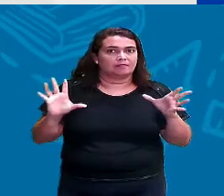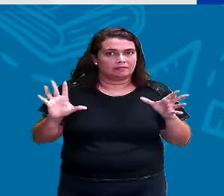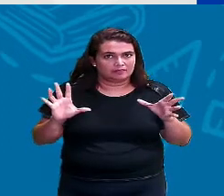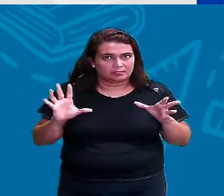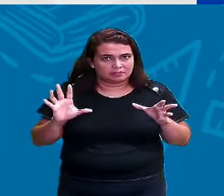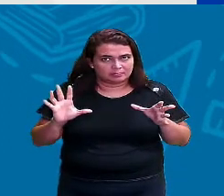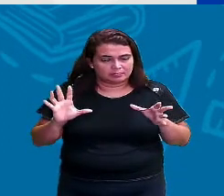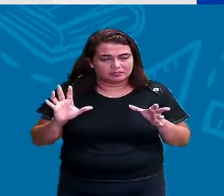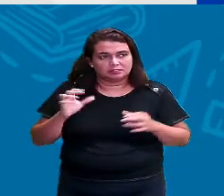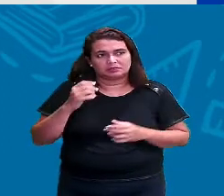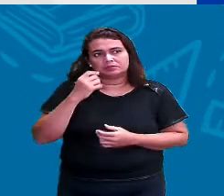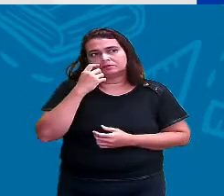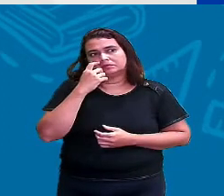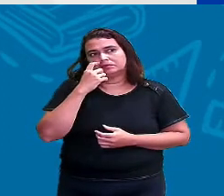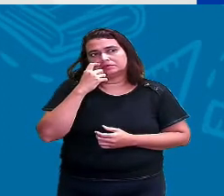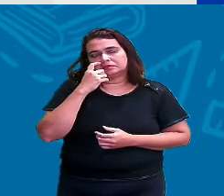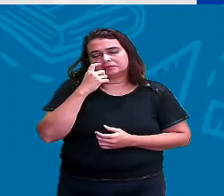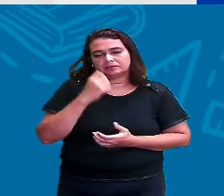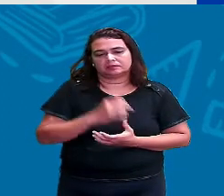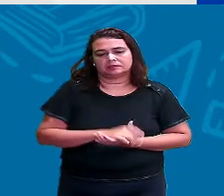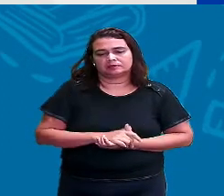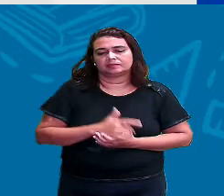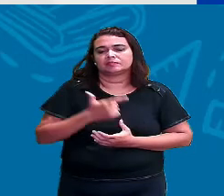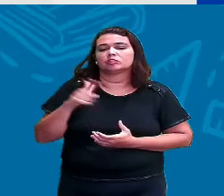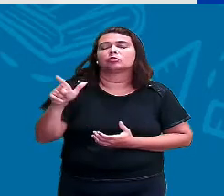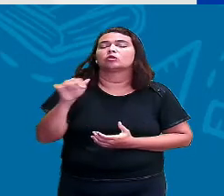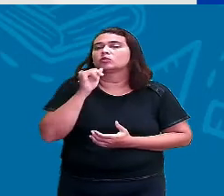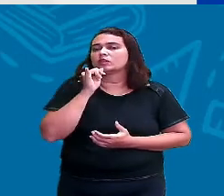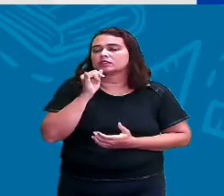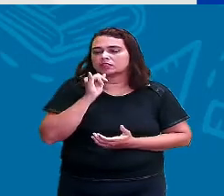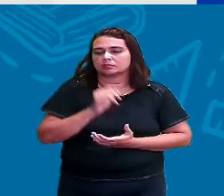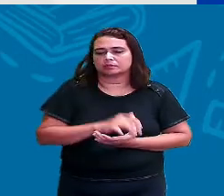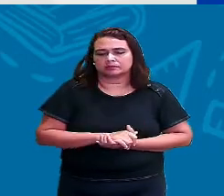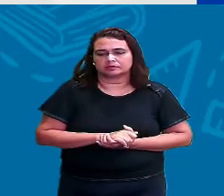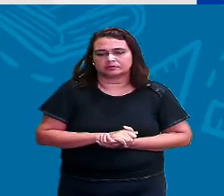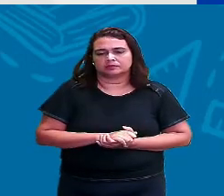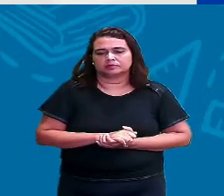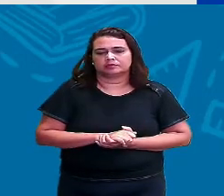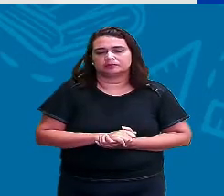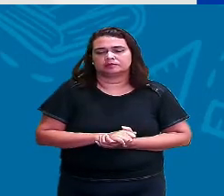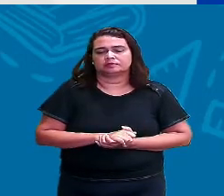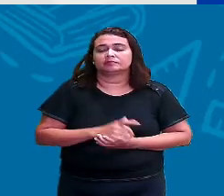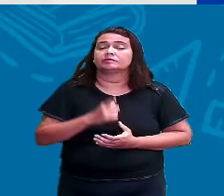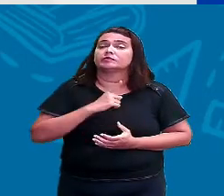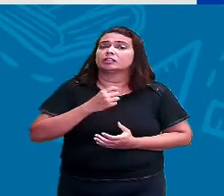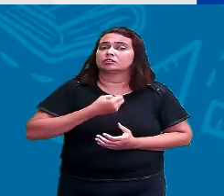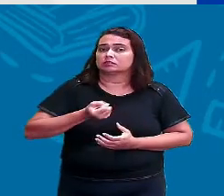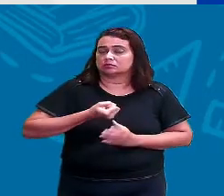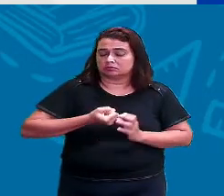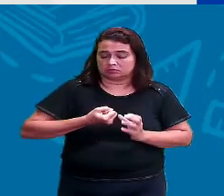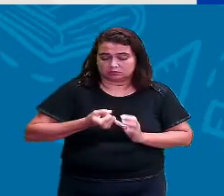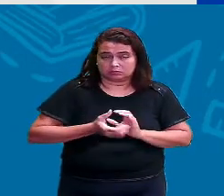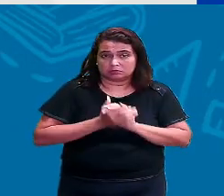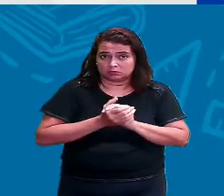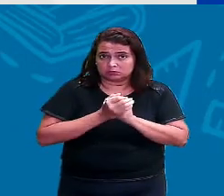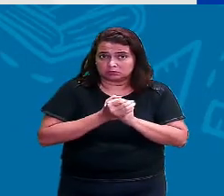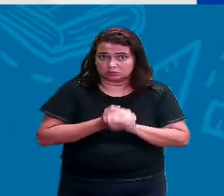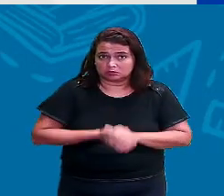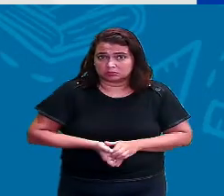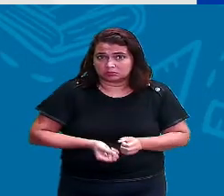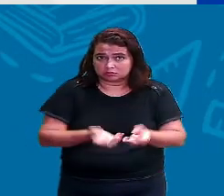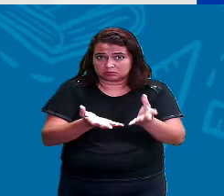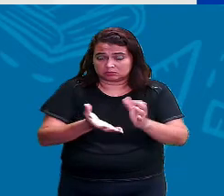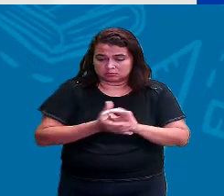Independentes não precisam. Vamos para o próximo exemplo. No lançamento de dados,